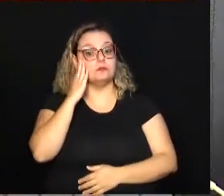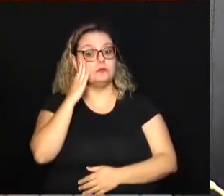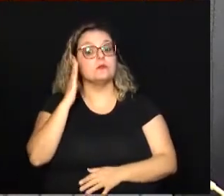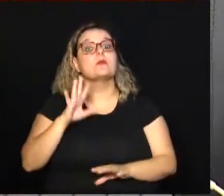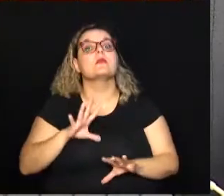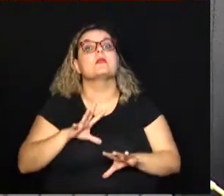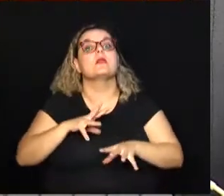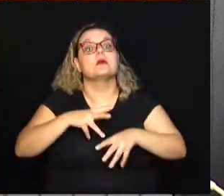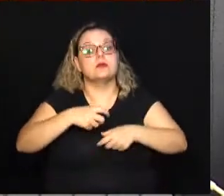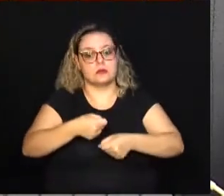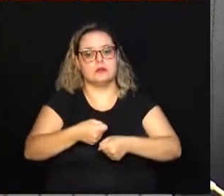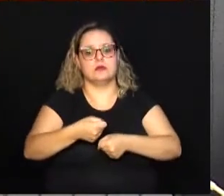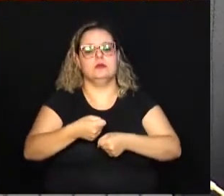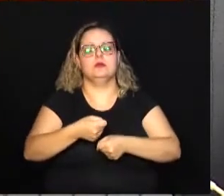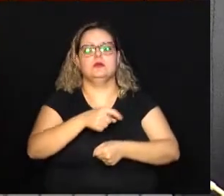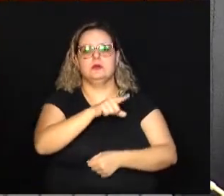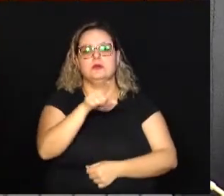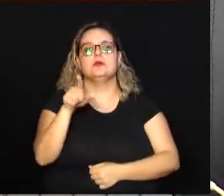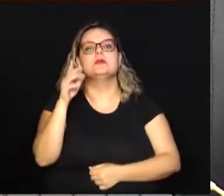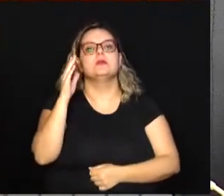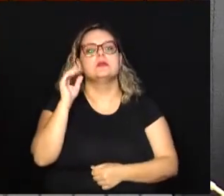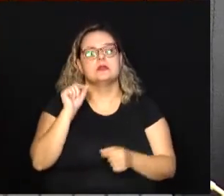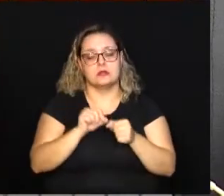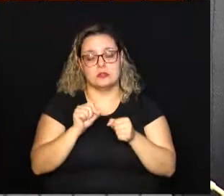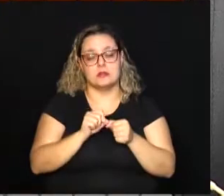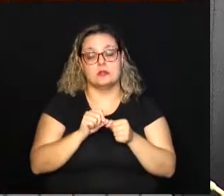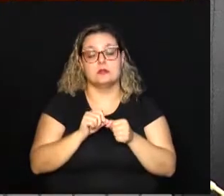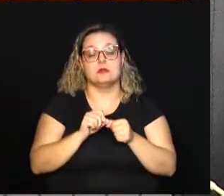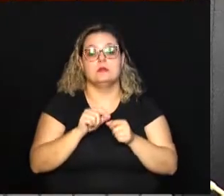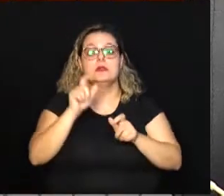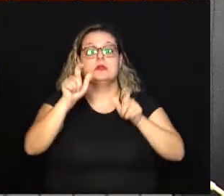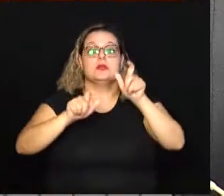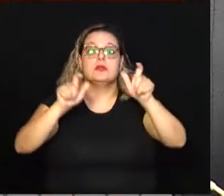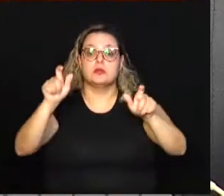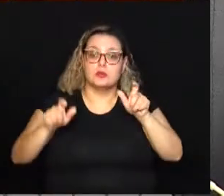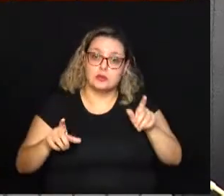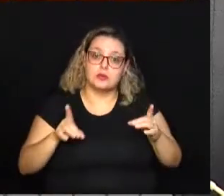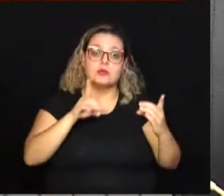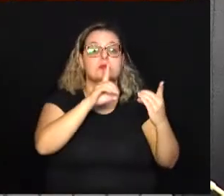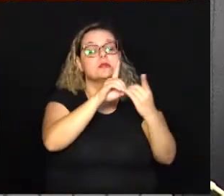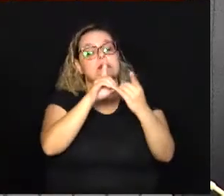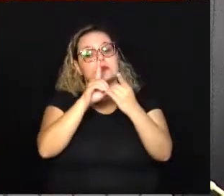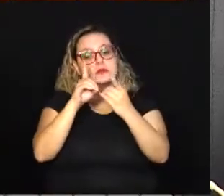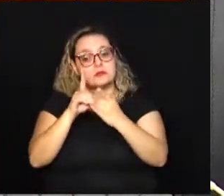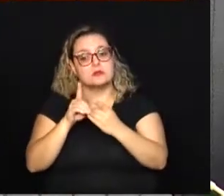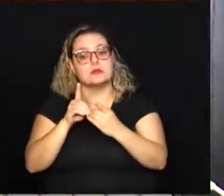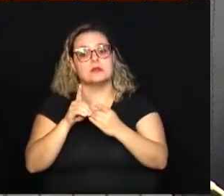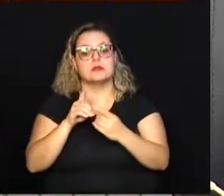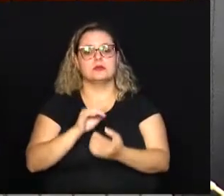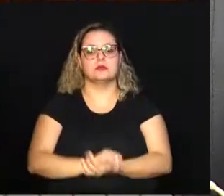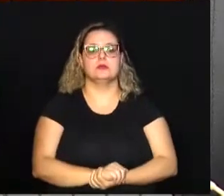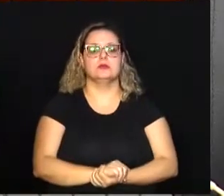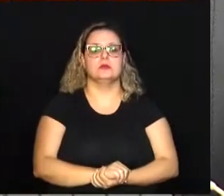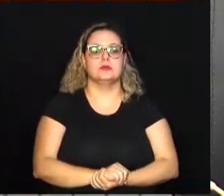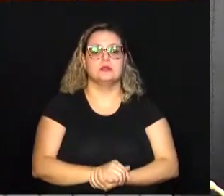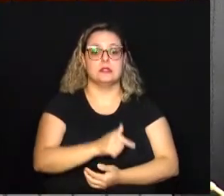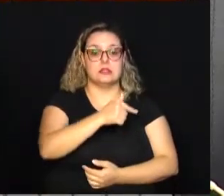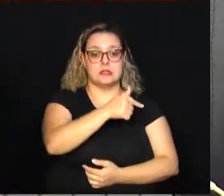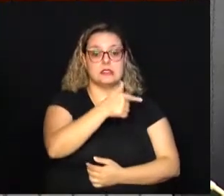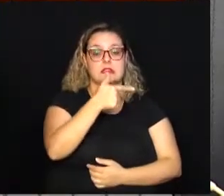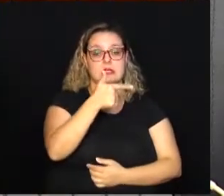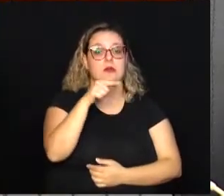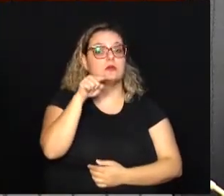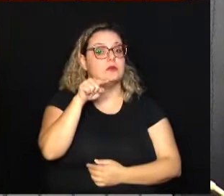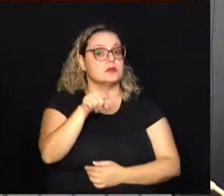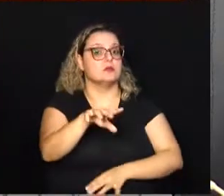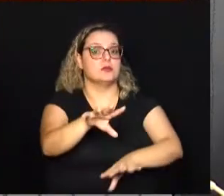que vocês têm feito para que a população seja assistida. Nós temos aí uma realidade de 72 mil